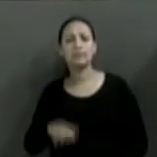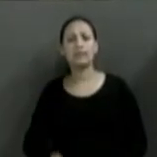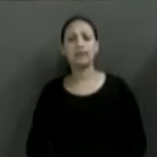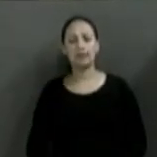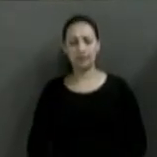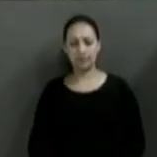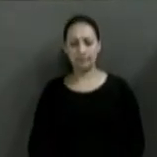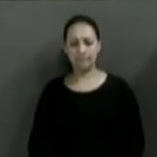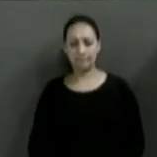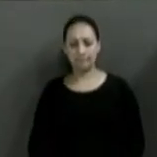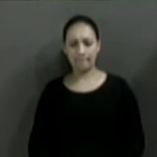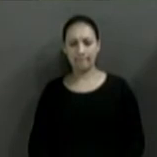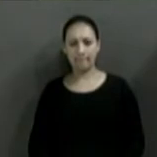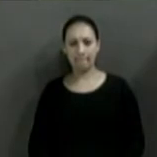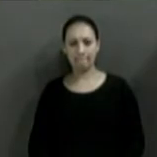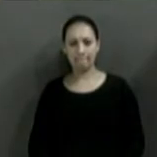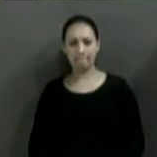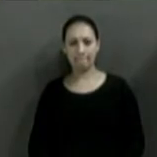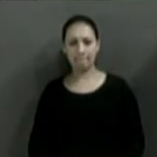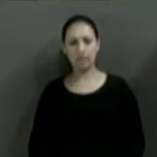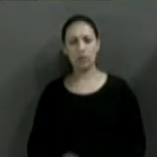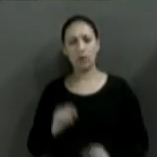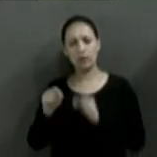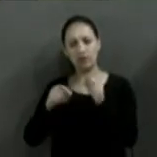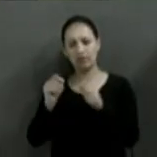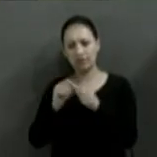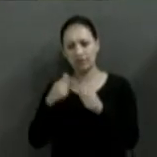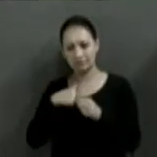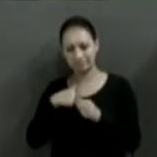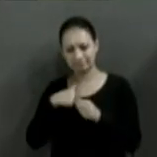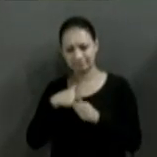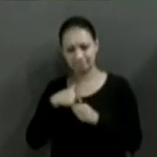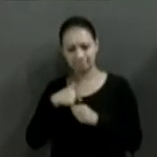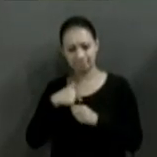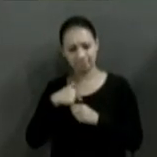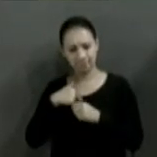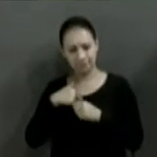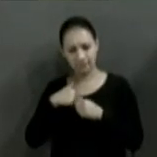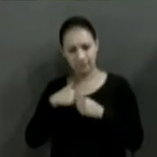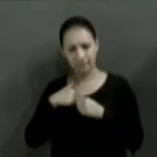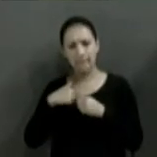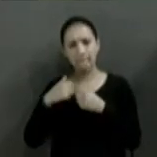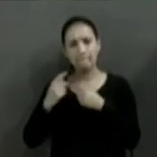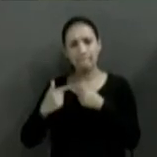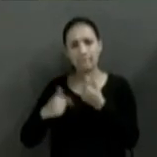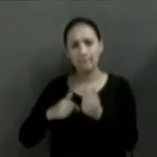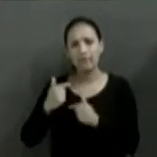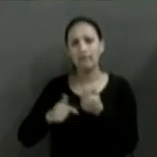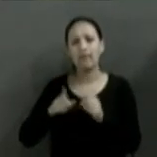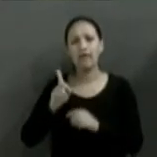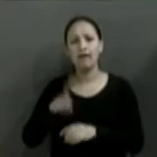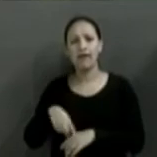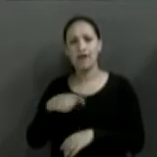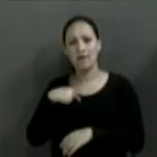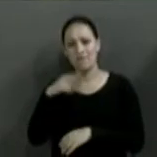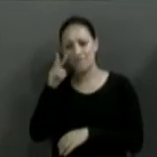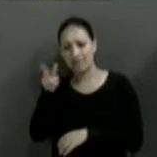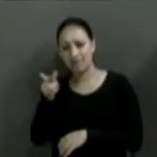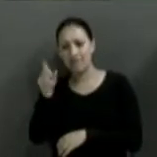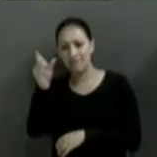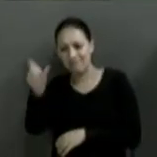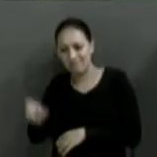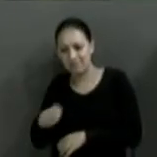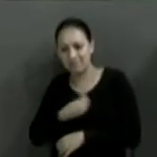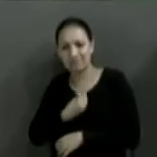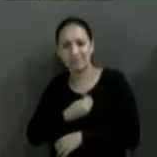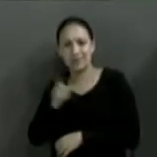que me move é interferir positivamente na vida das pessoas. Então, por isso que a gente está fazendo